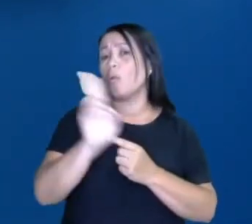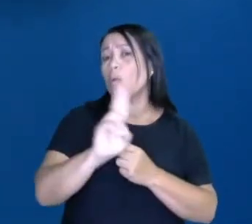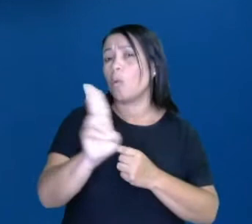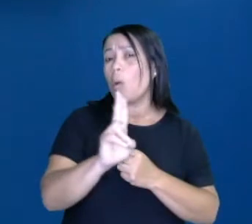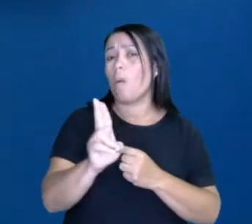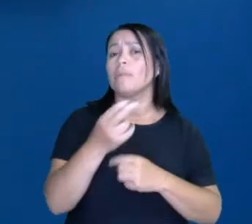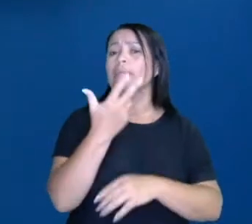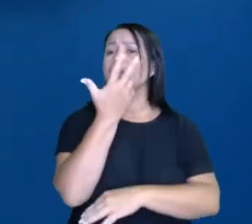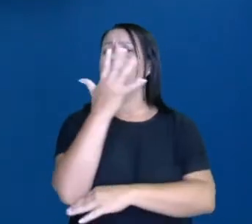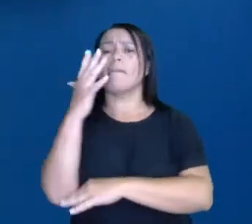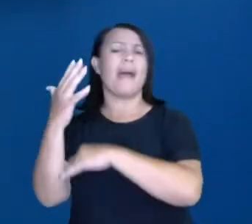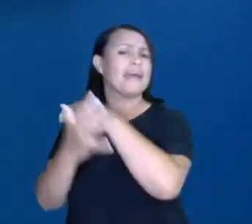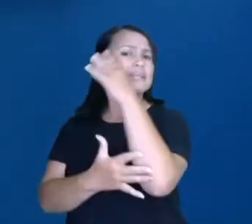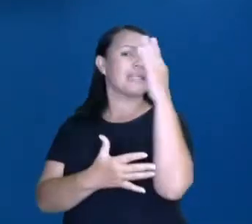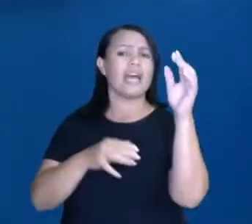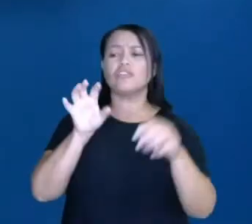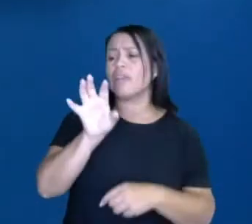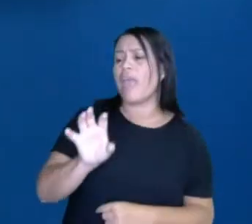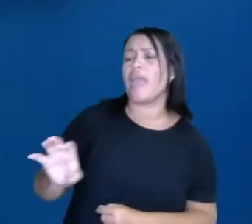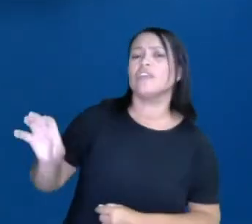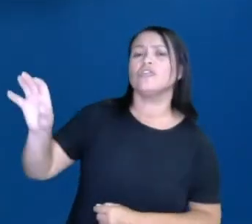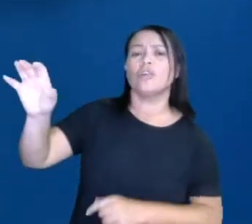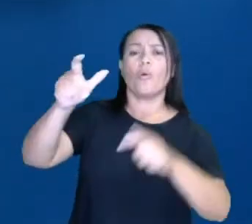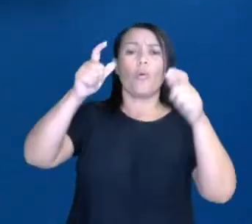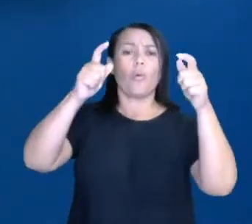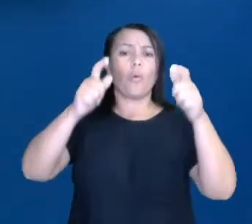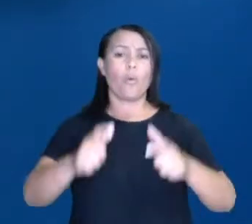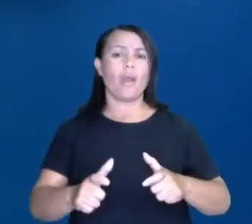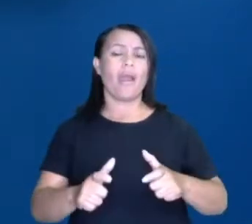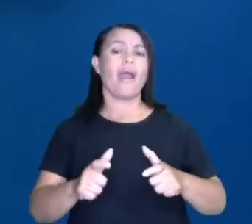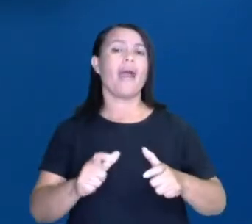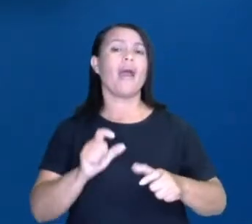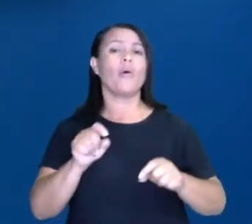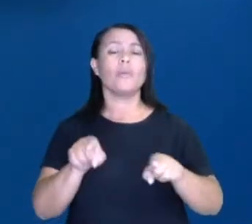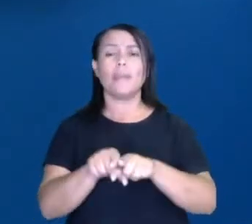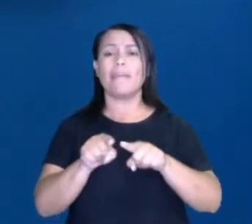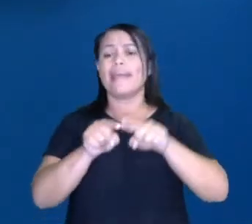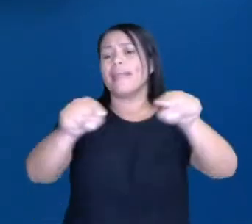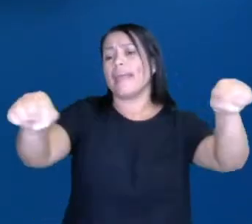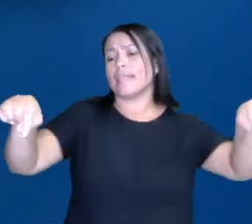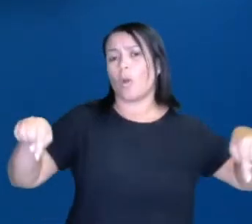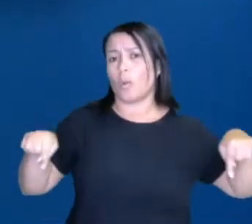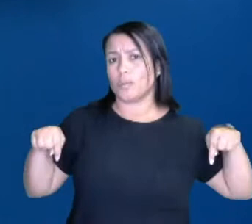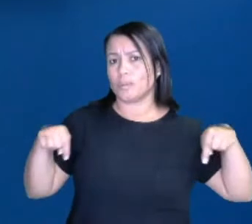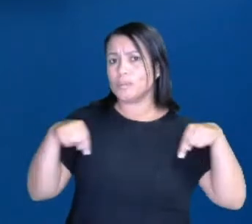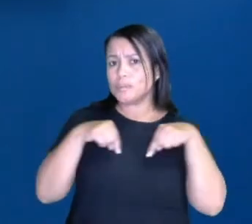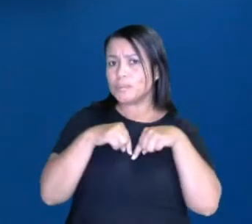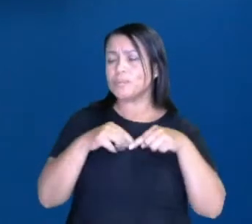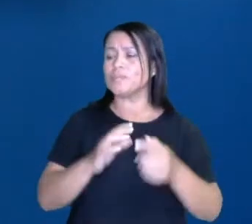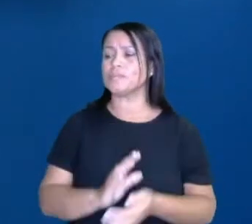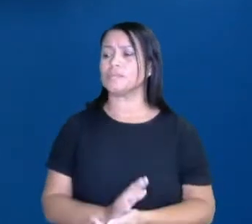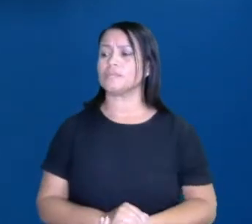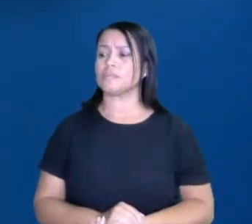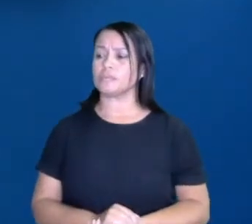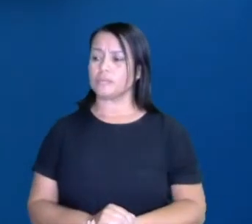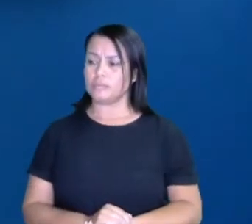de paisagem, região, lugar ou território.